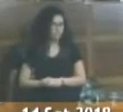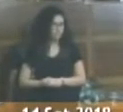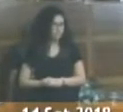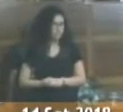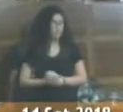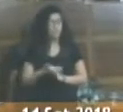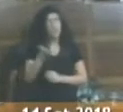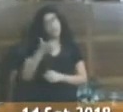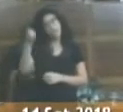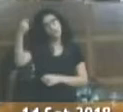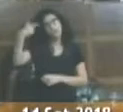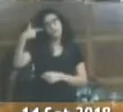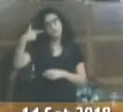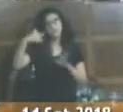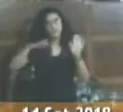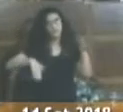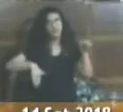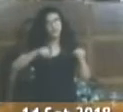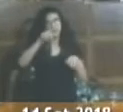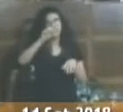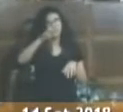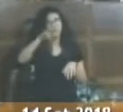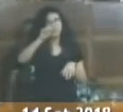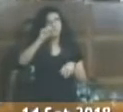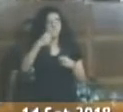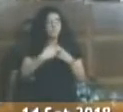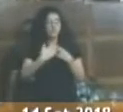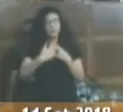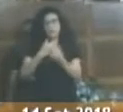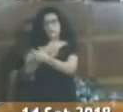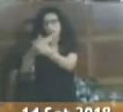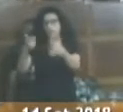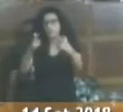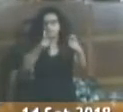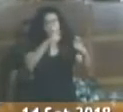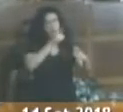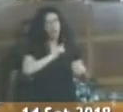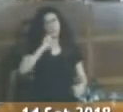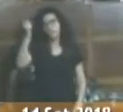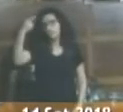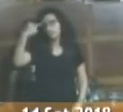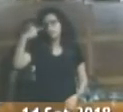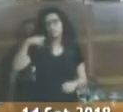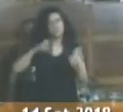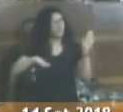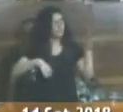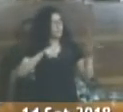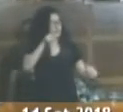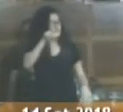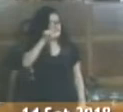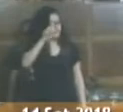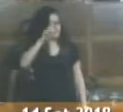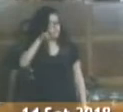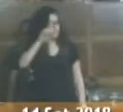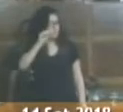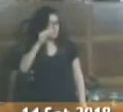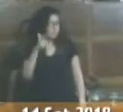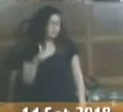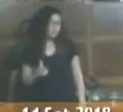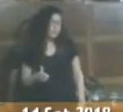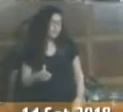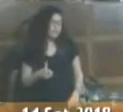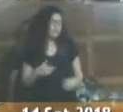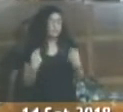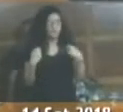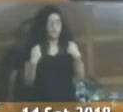Luz para Palmas, por causa que, tipo assim, um monte de lugares tem luz e em Palmas não tem, por causa que